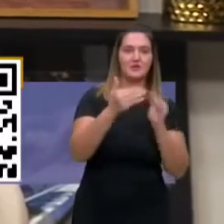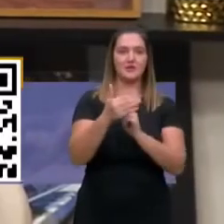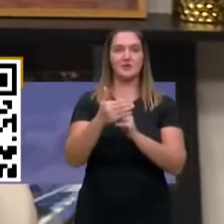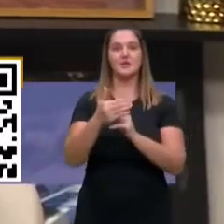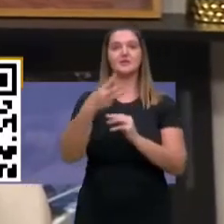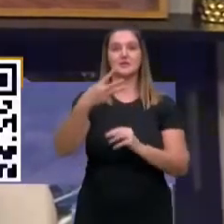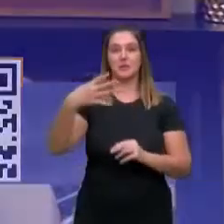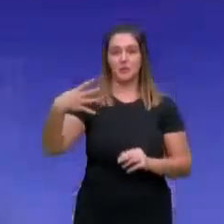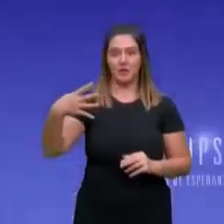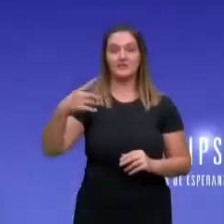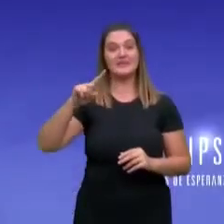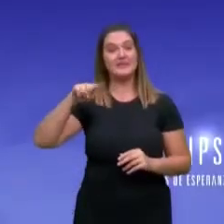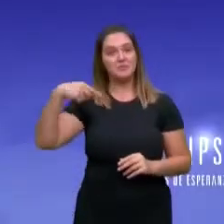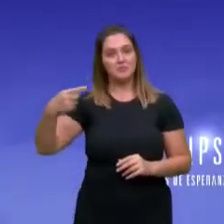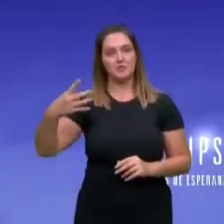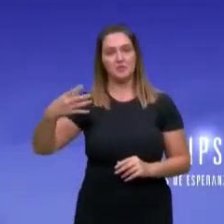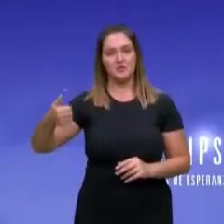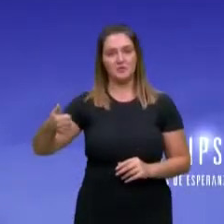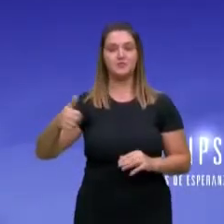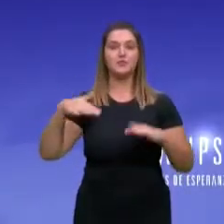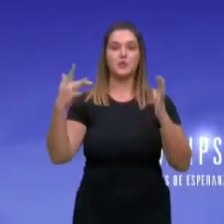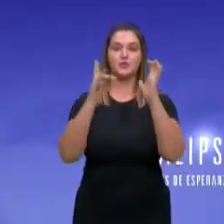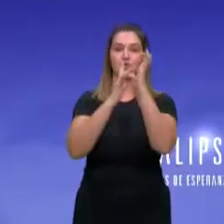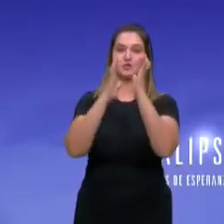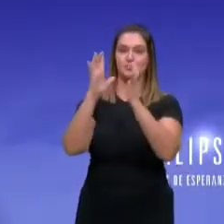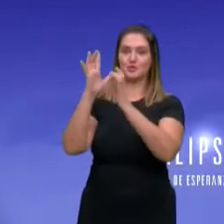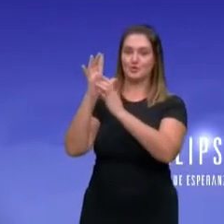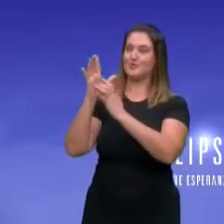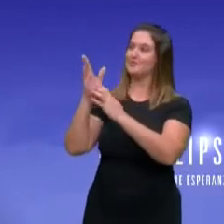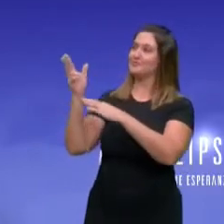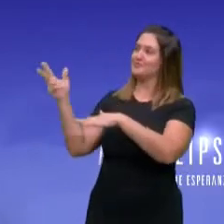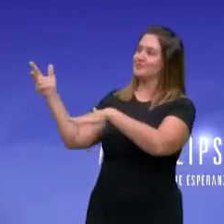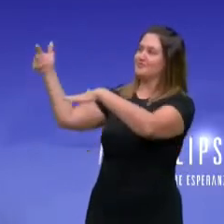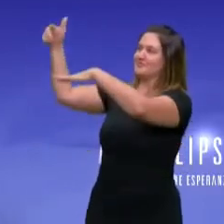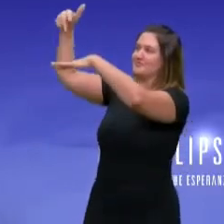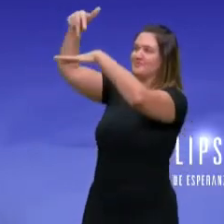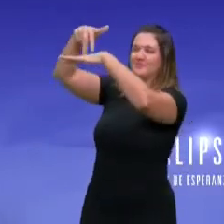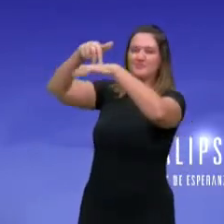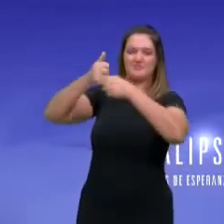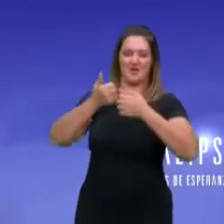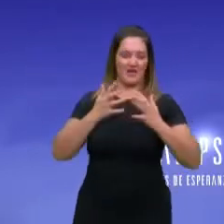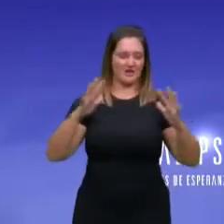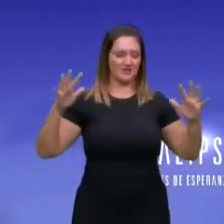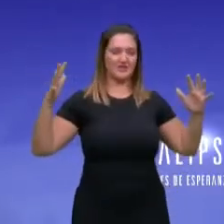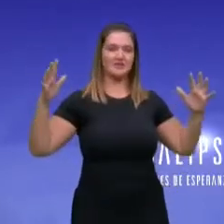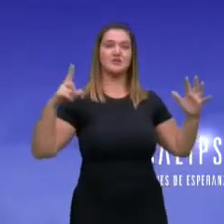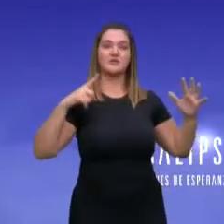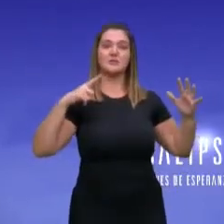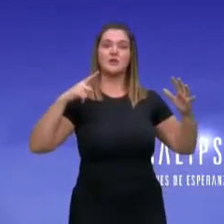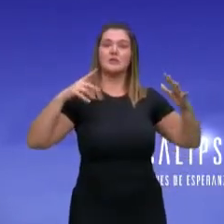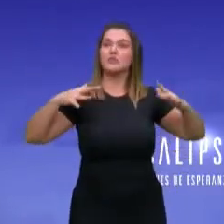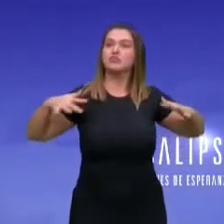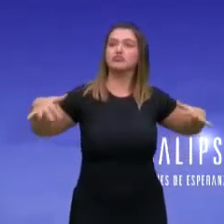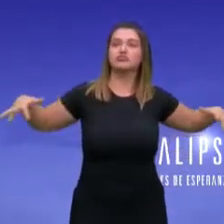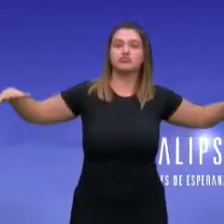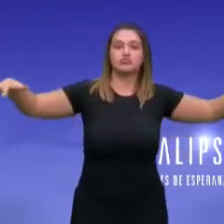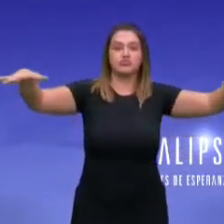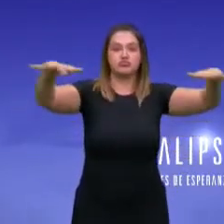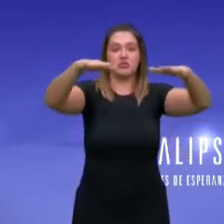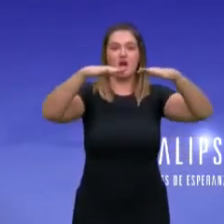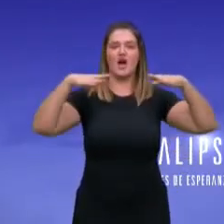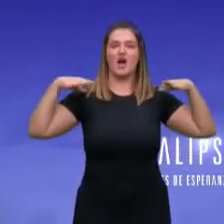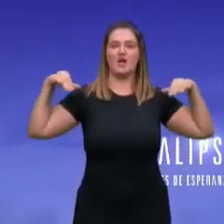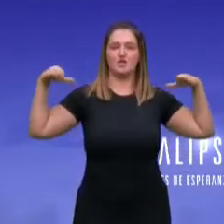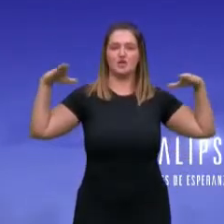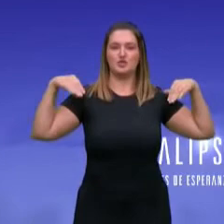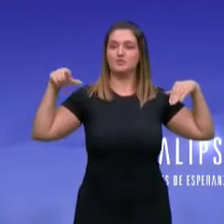depois o 41. Fala exatamente assim: quando vier o Filho do Homem, na sua majestade, e todos os anjos com ele, então se